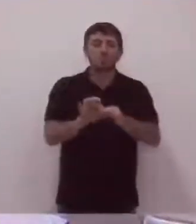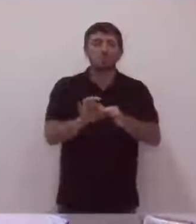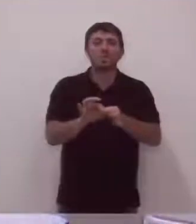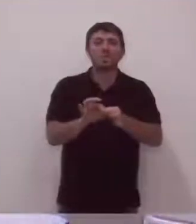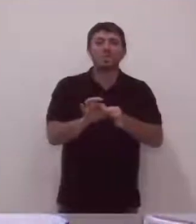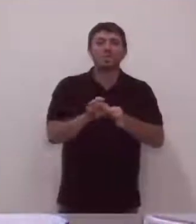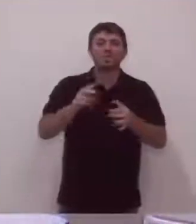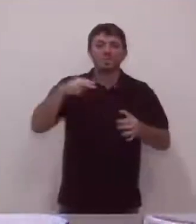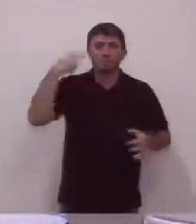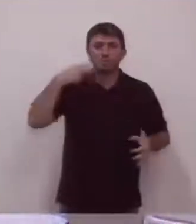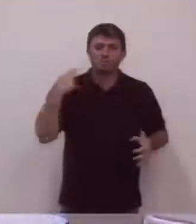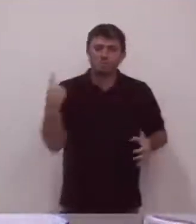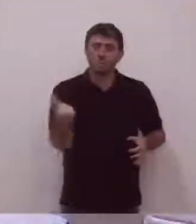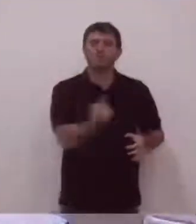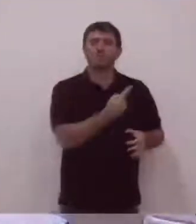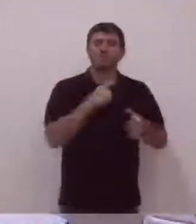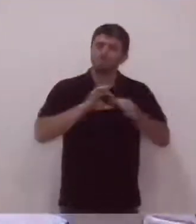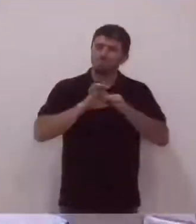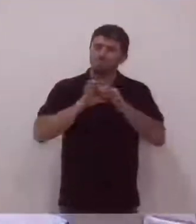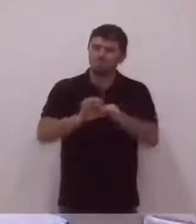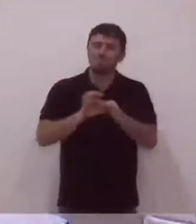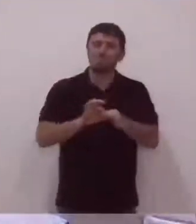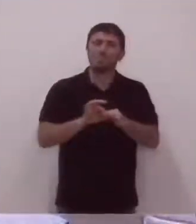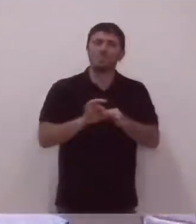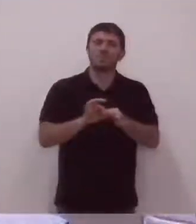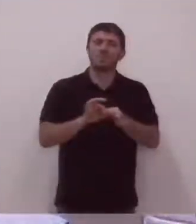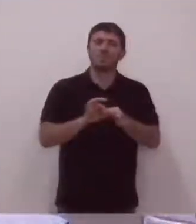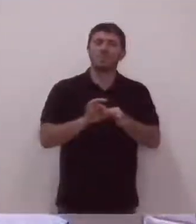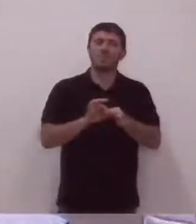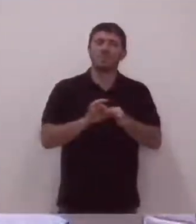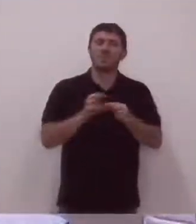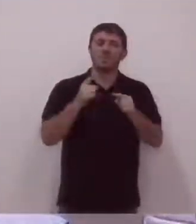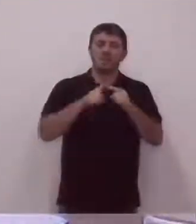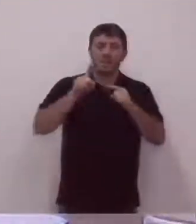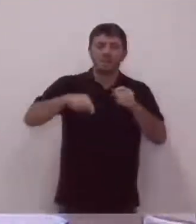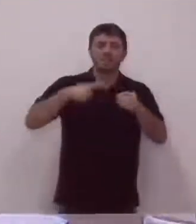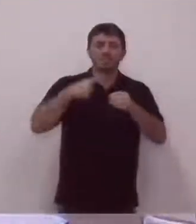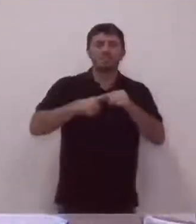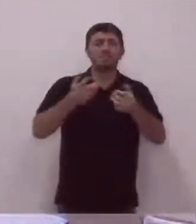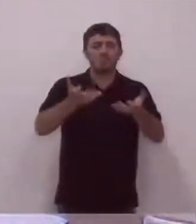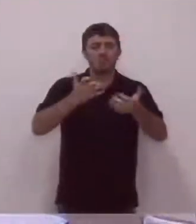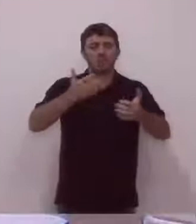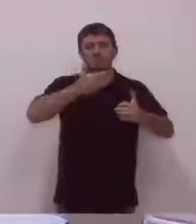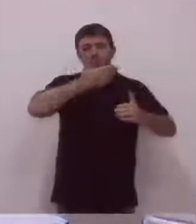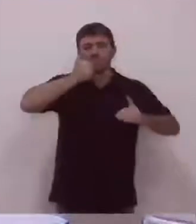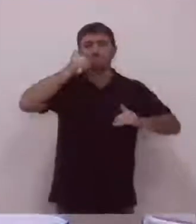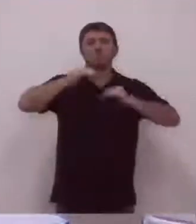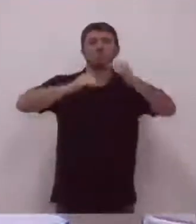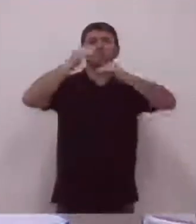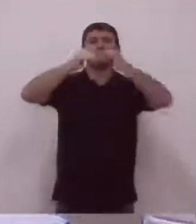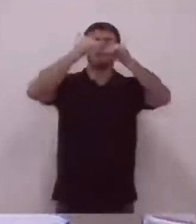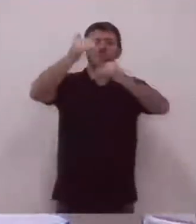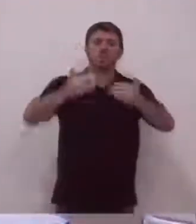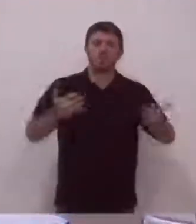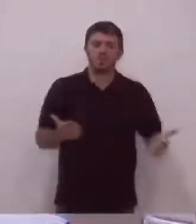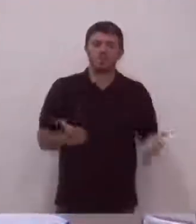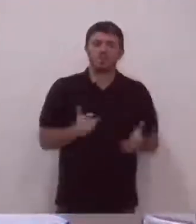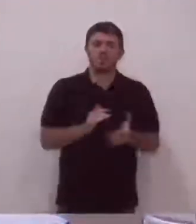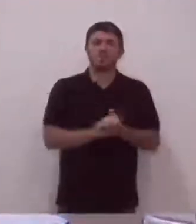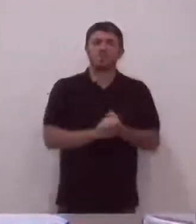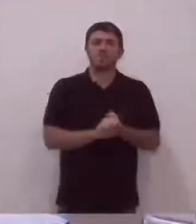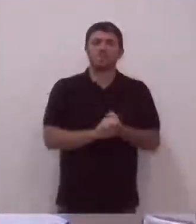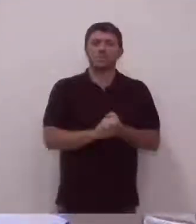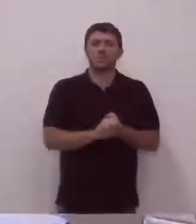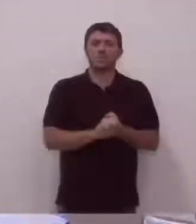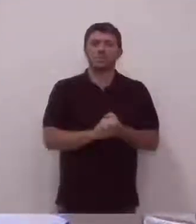união da administração pública, para que a cidade vá cada vez melhor. É isso que nós todos lá fora aguardamos e esperamos. E